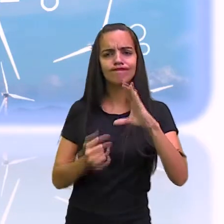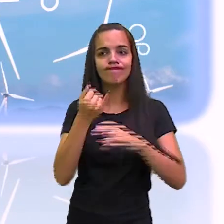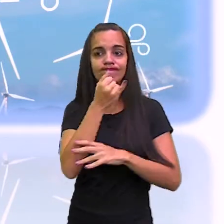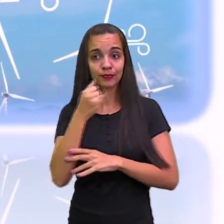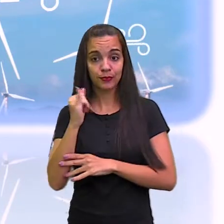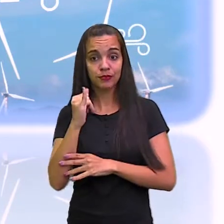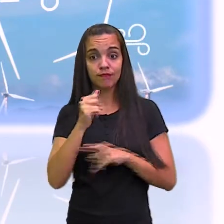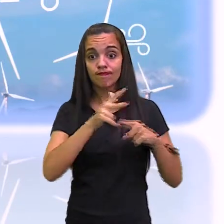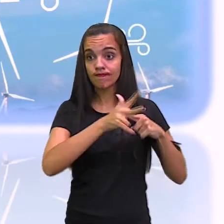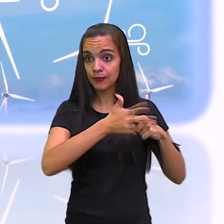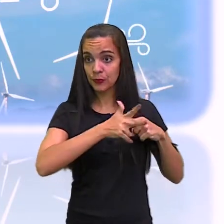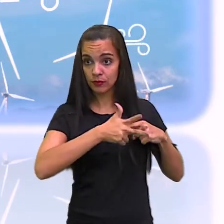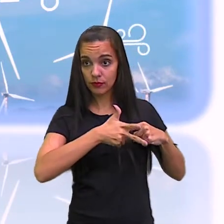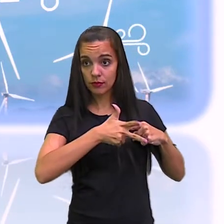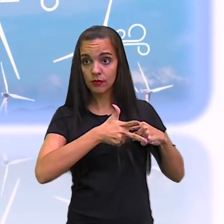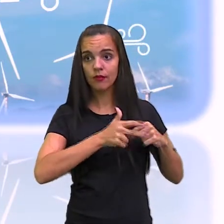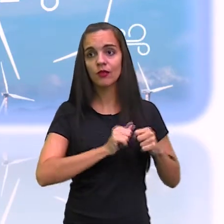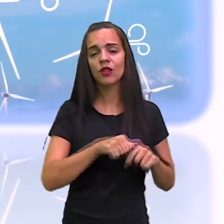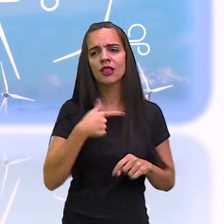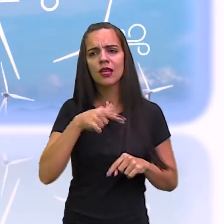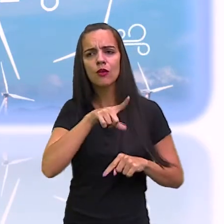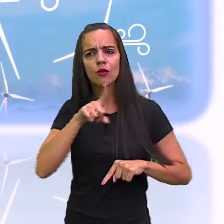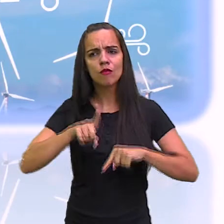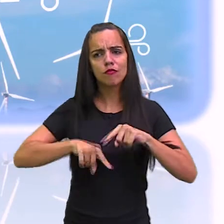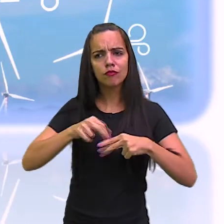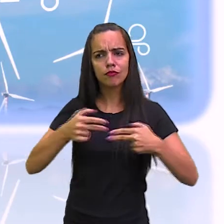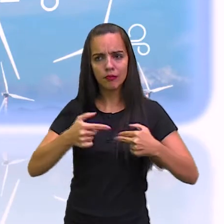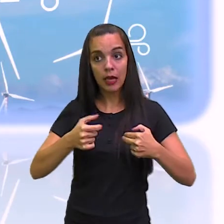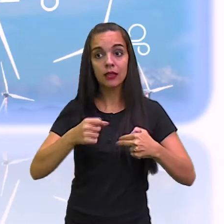energia eólica como mecanismo de